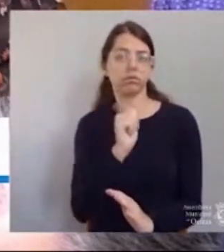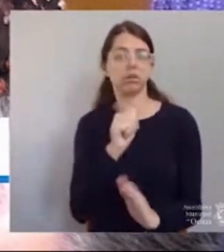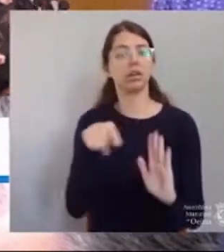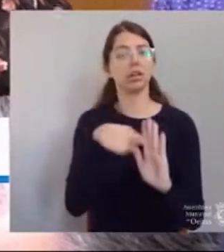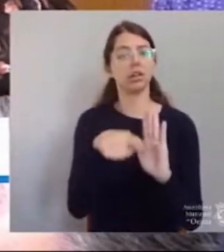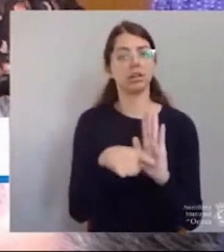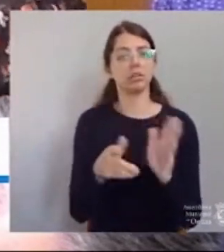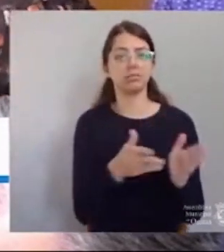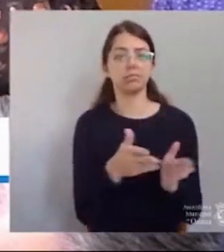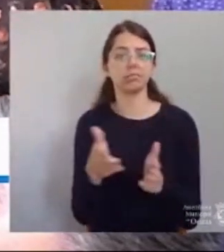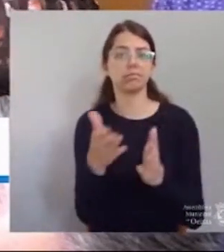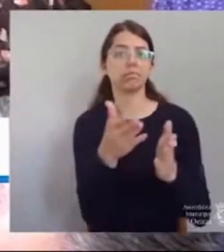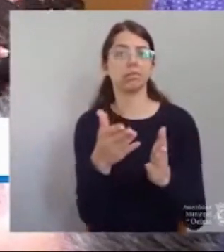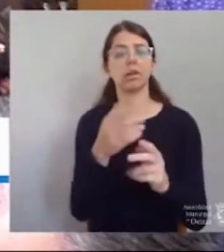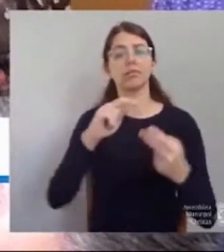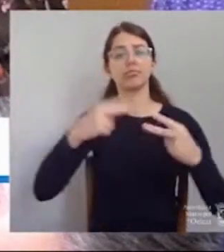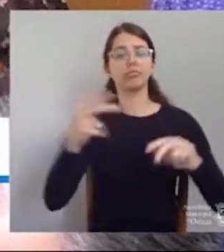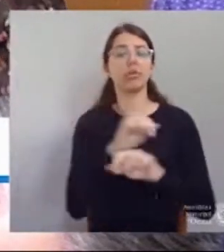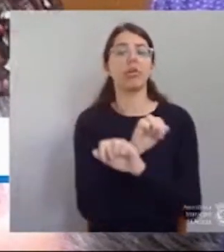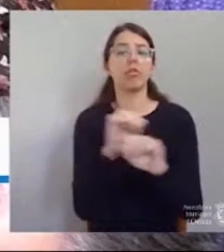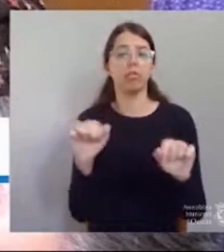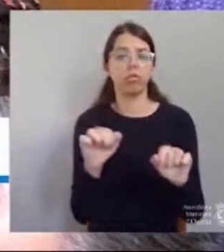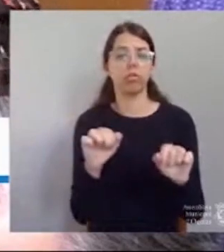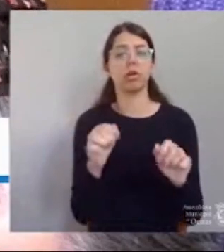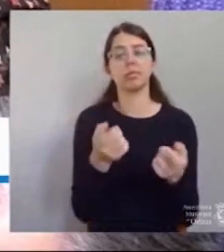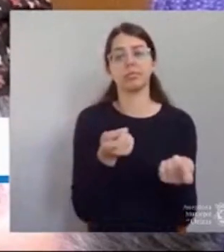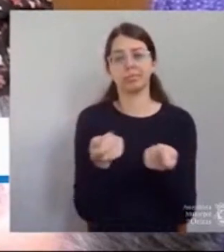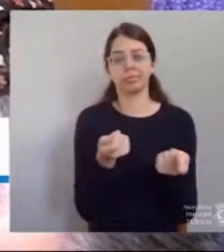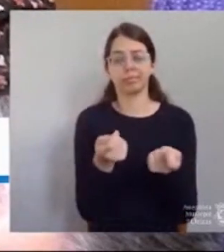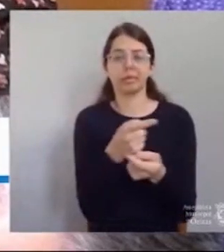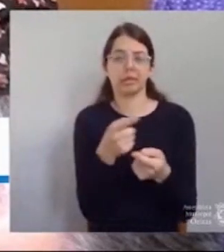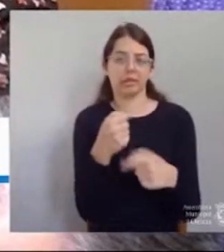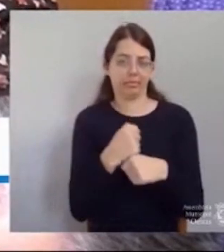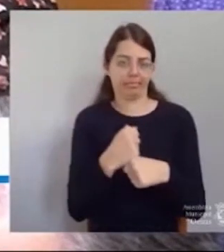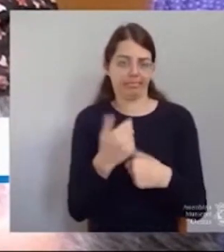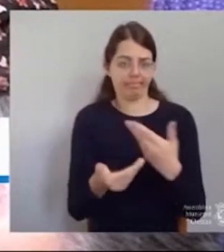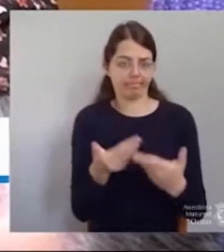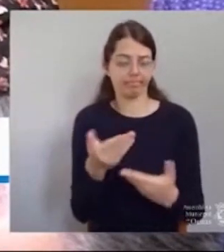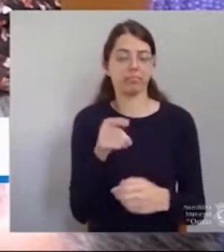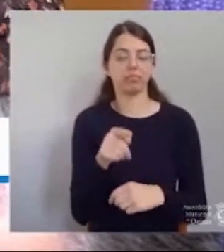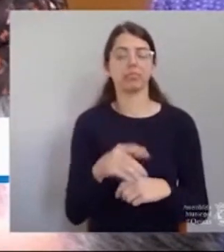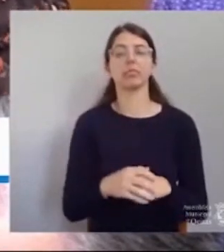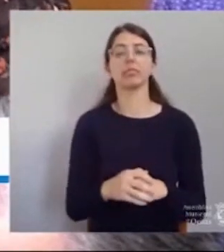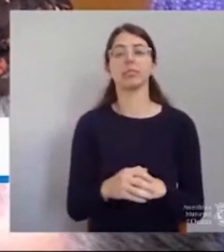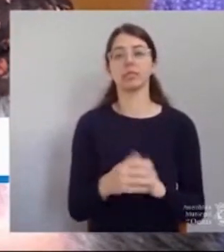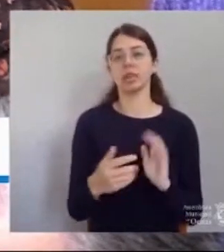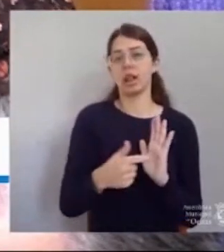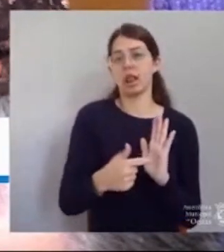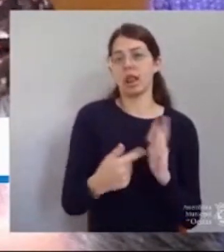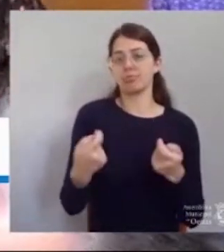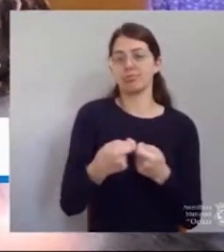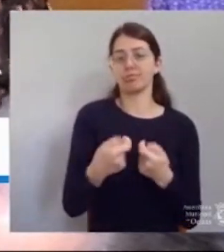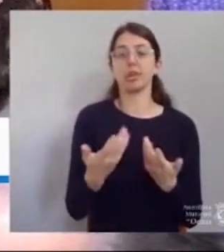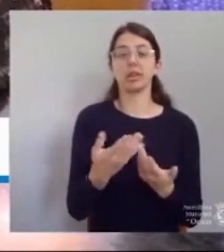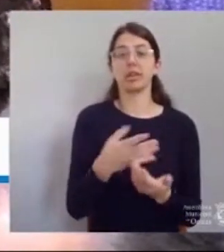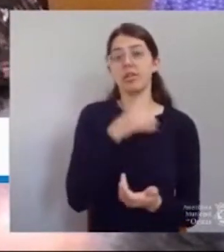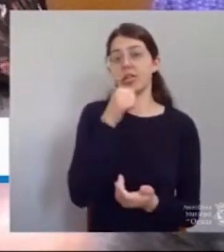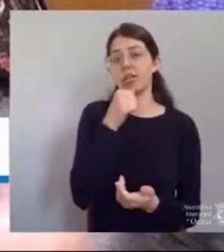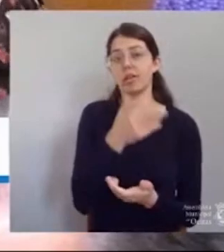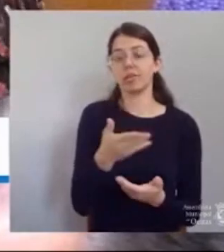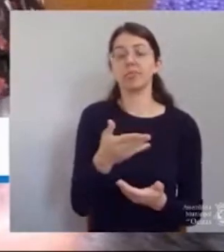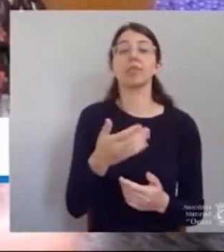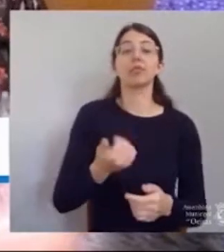deste município, deste executivo, em exercício. E, como diz na gíria, quem ganha, governa.